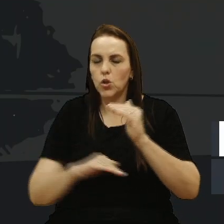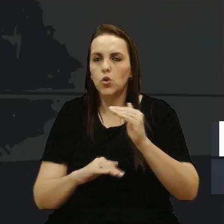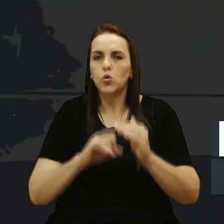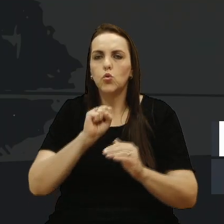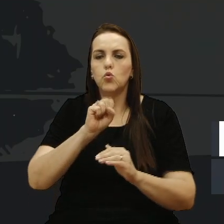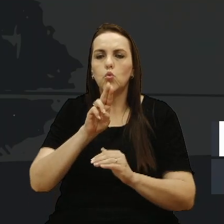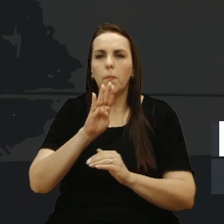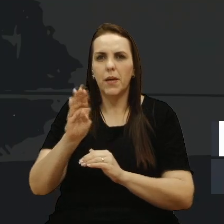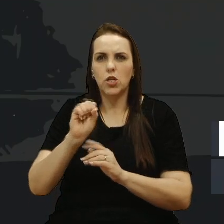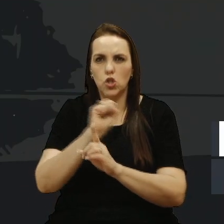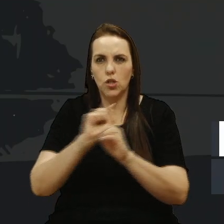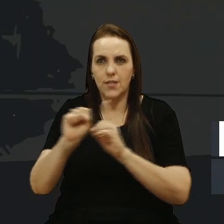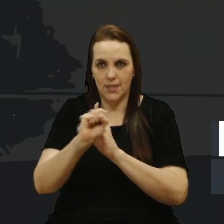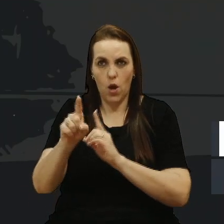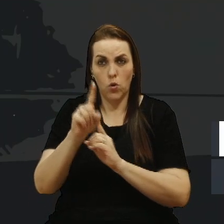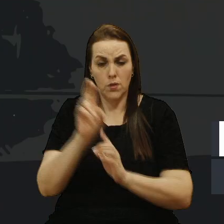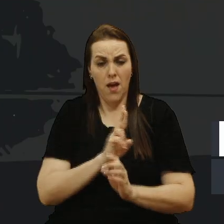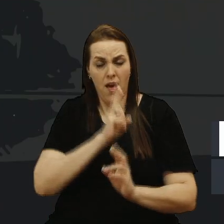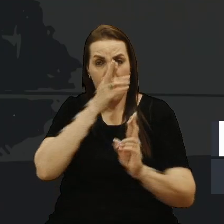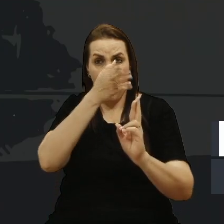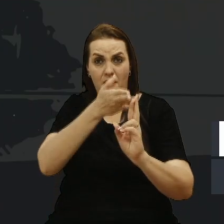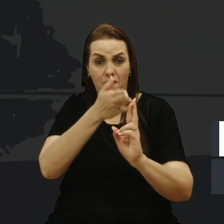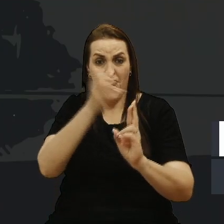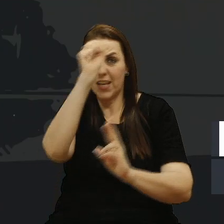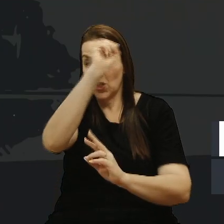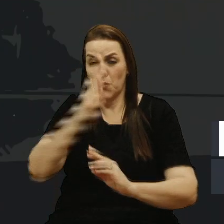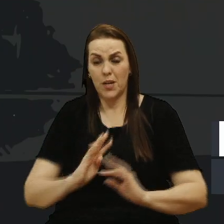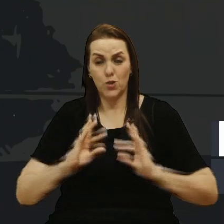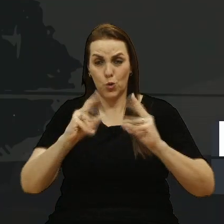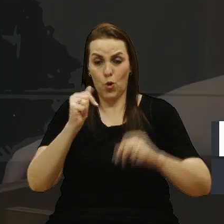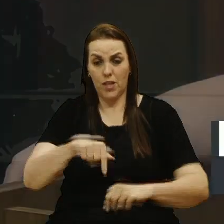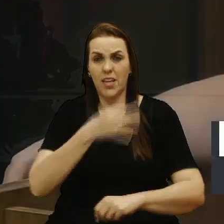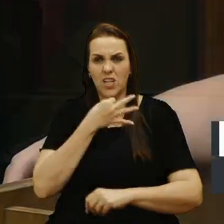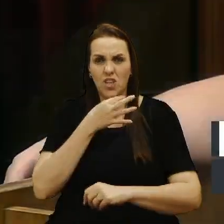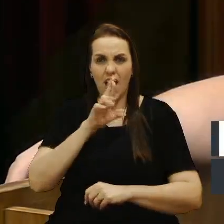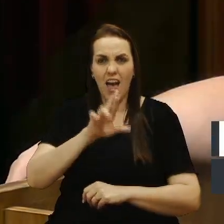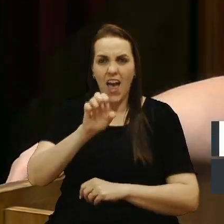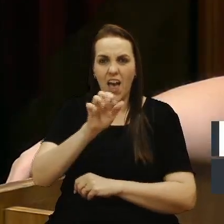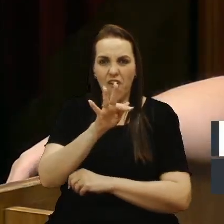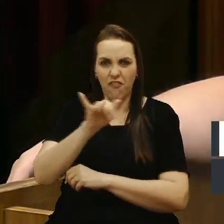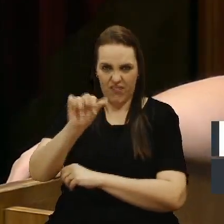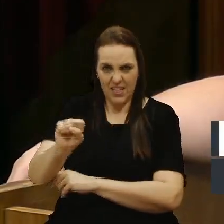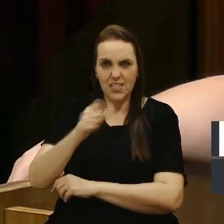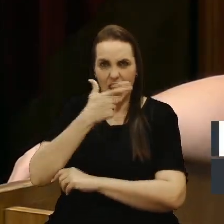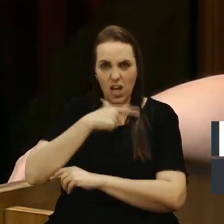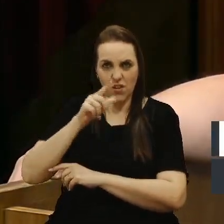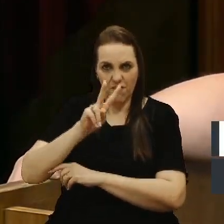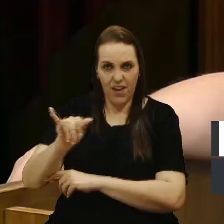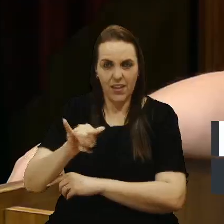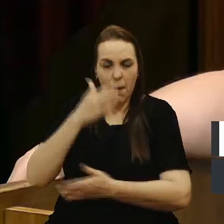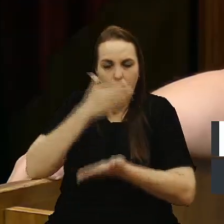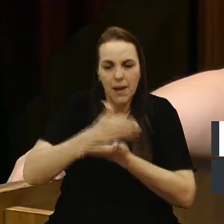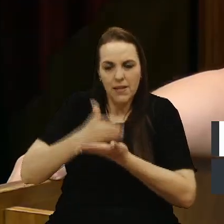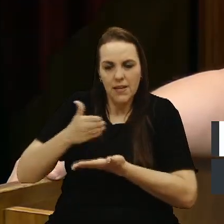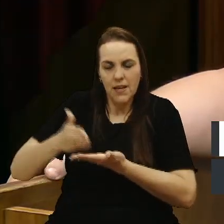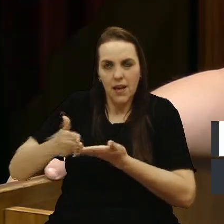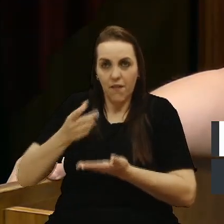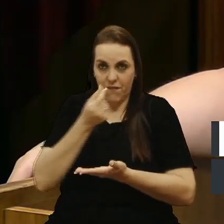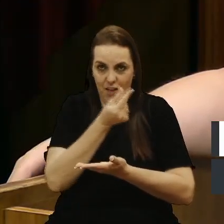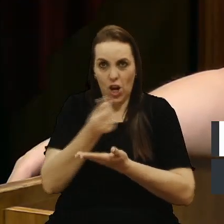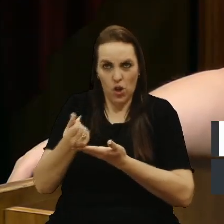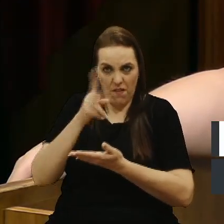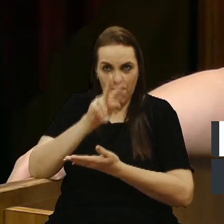estamos referência Brasil afora, vocês acham que vai ter refis? Vocês acham que vai ter reparcelamento de valores?